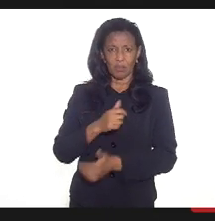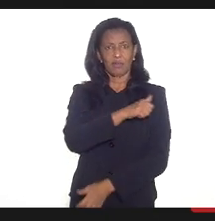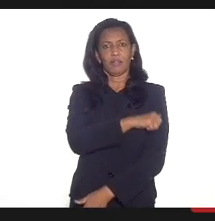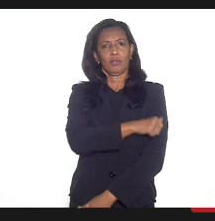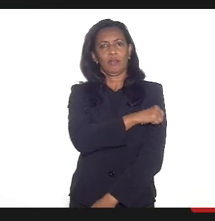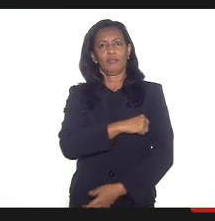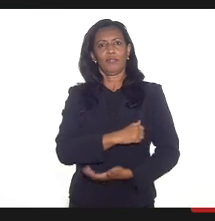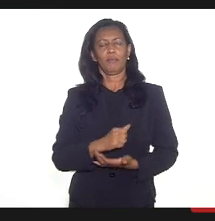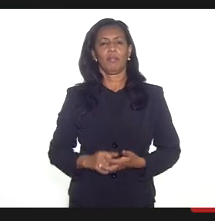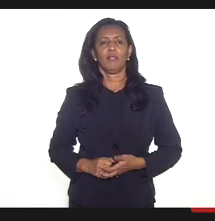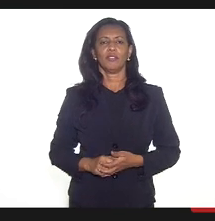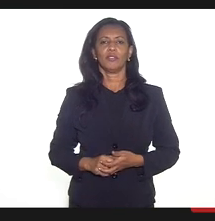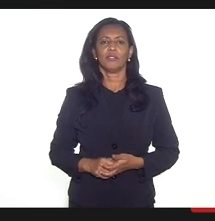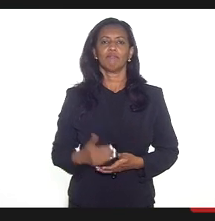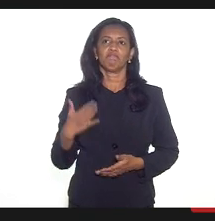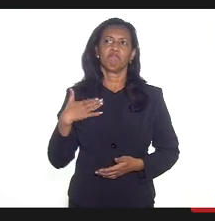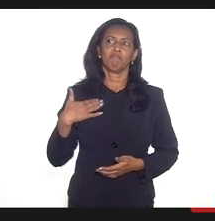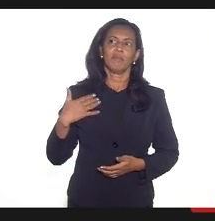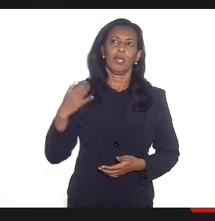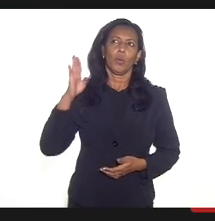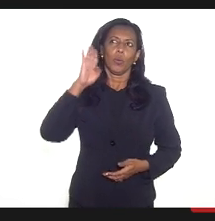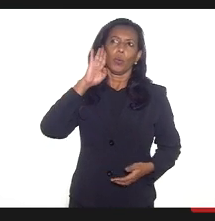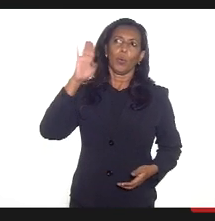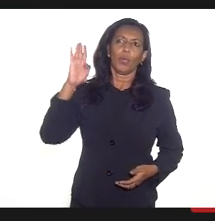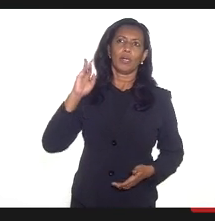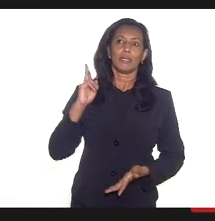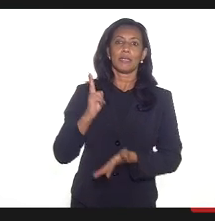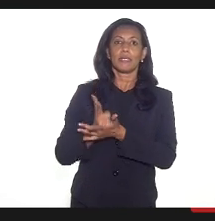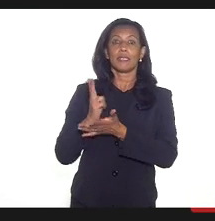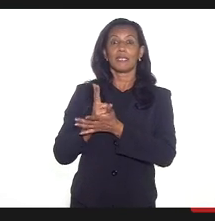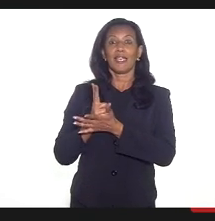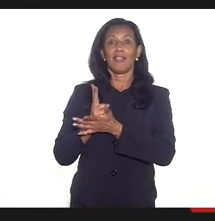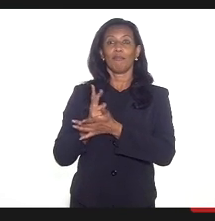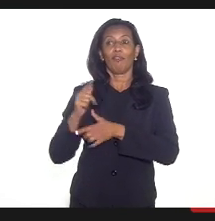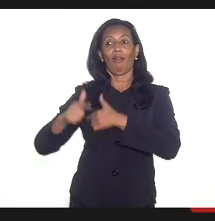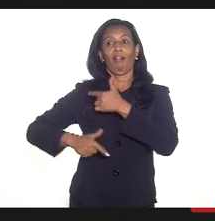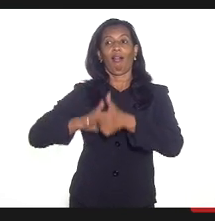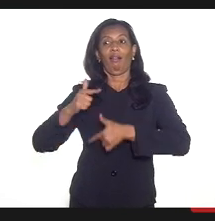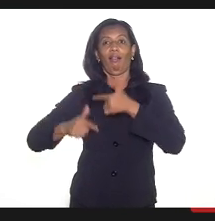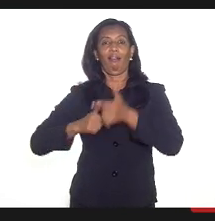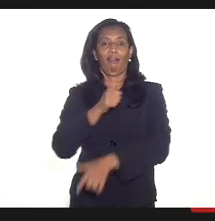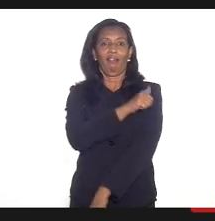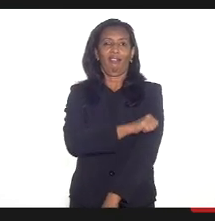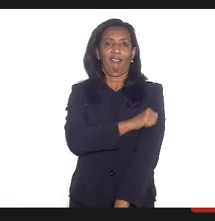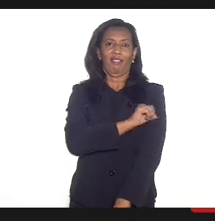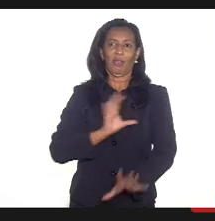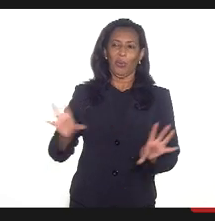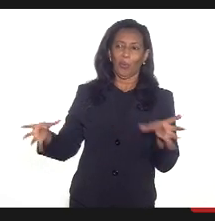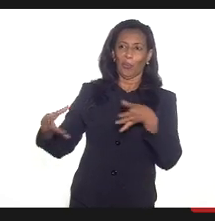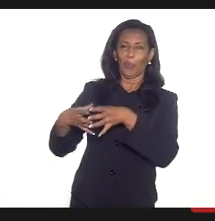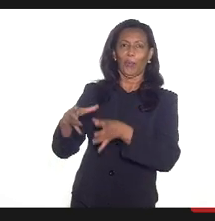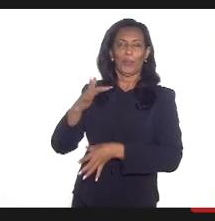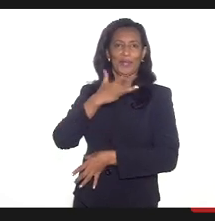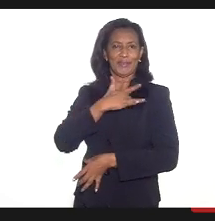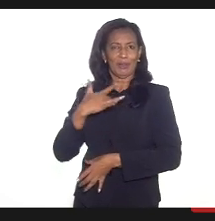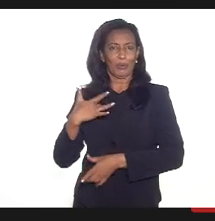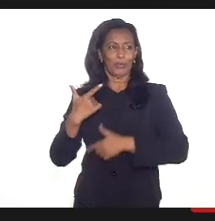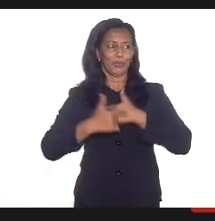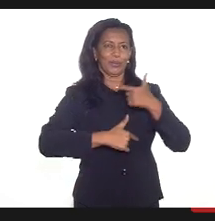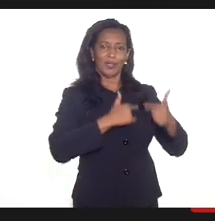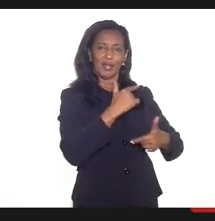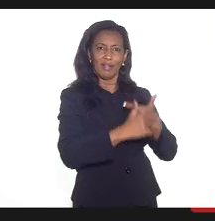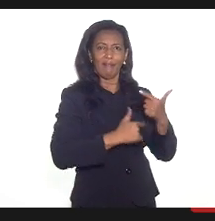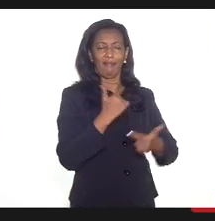enfermagem, a minha prioridade sempre foi a luta da enfermagem, dos enfermeiros, da saúde, dos